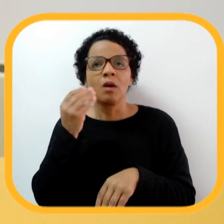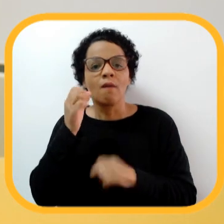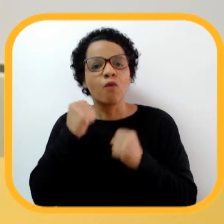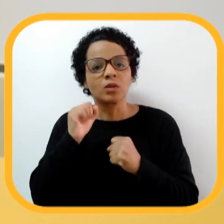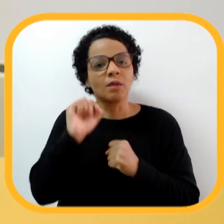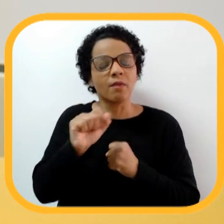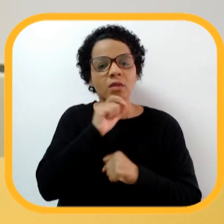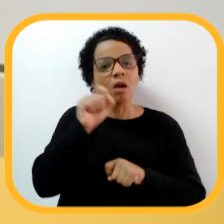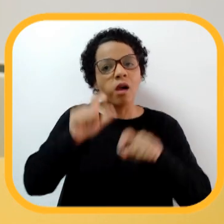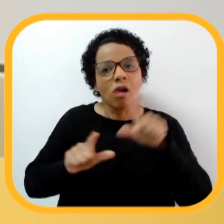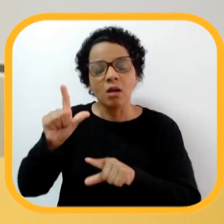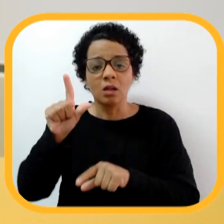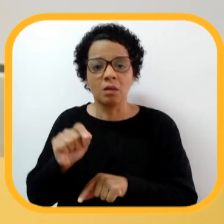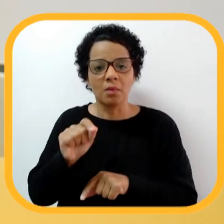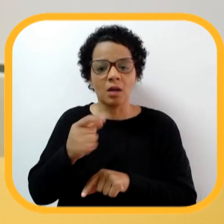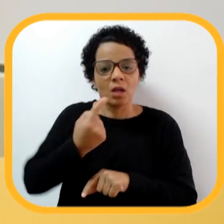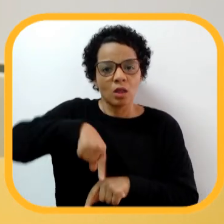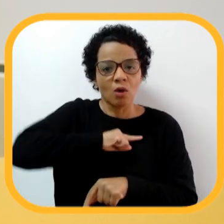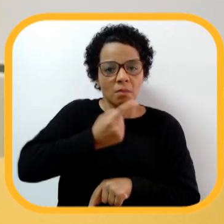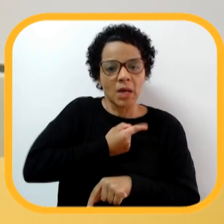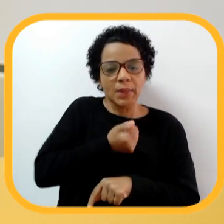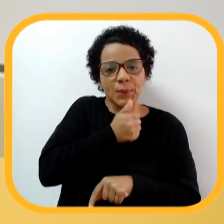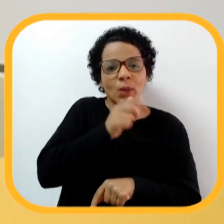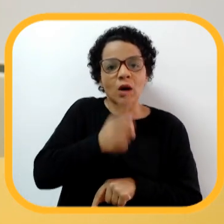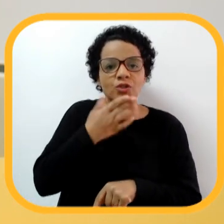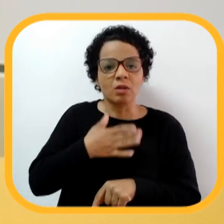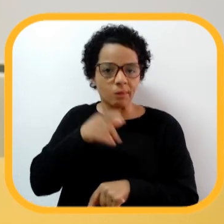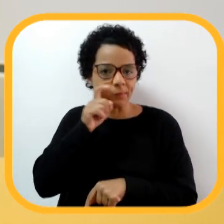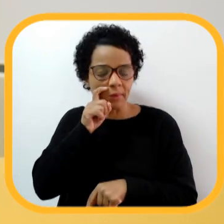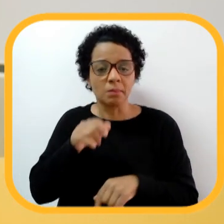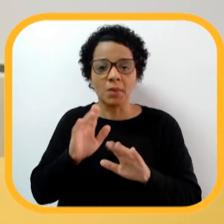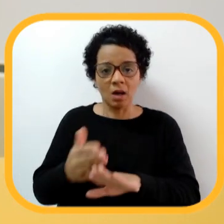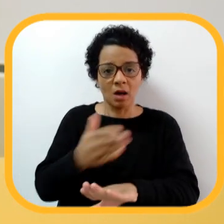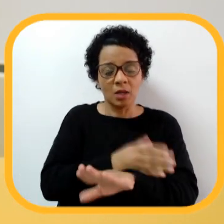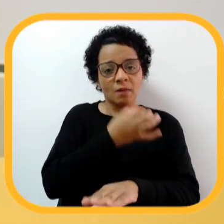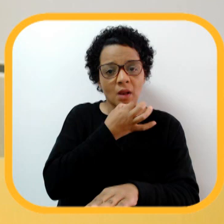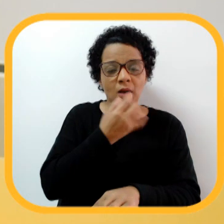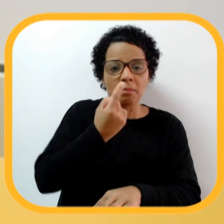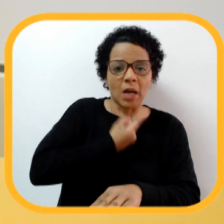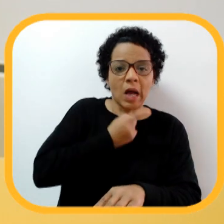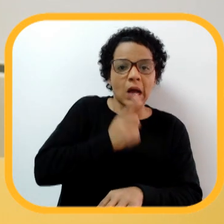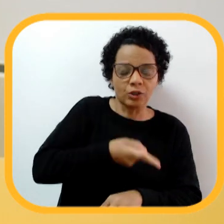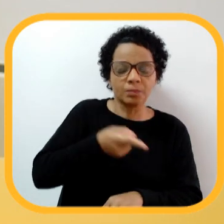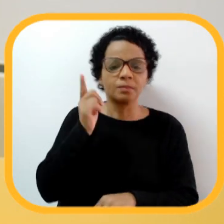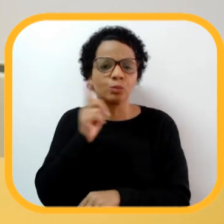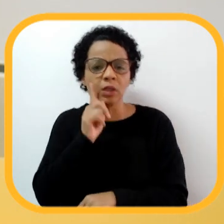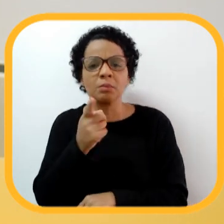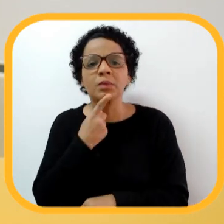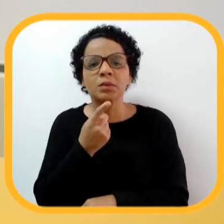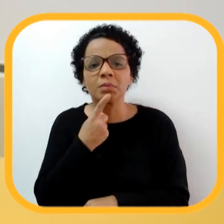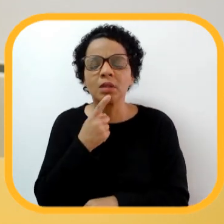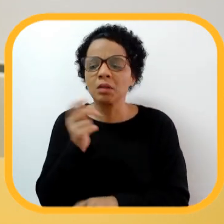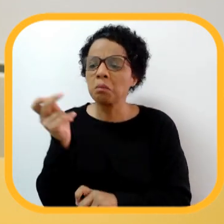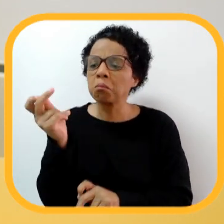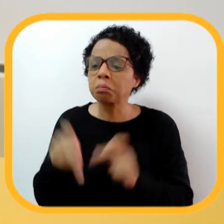sua intensidade e principalmente o que podemos fazer para nos proteger. Mas antes de falarmos sobre os efeitos e precauções, é importante entender